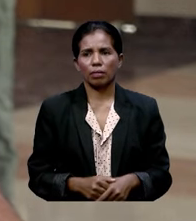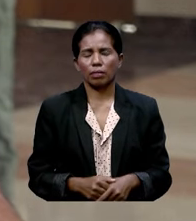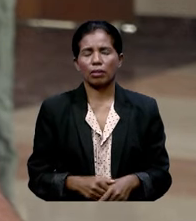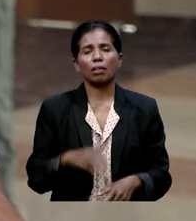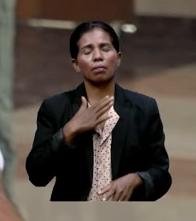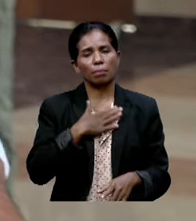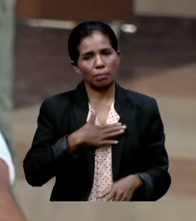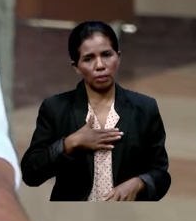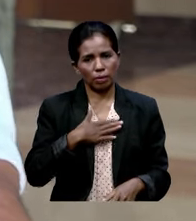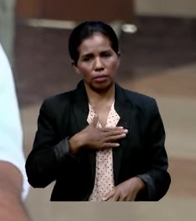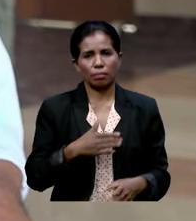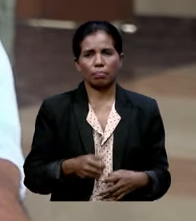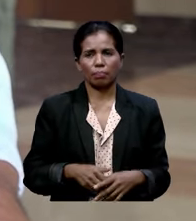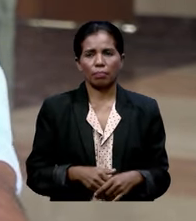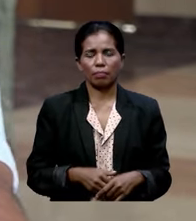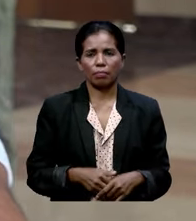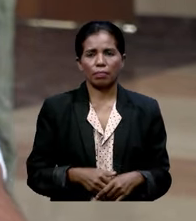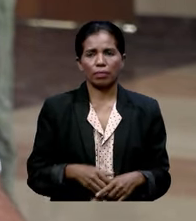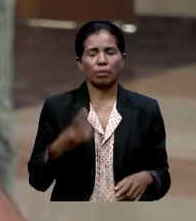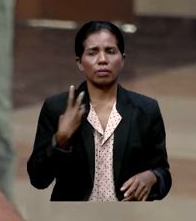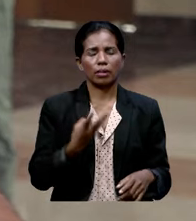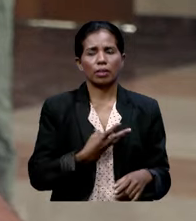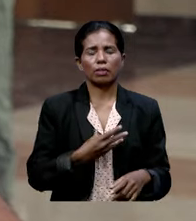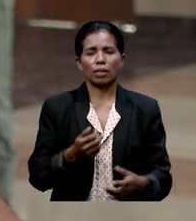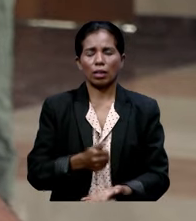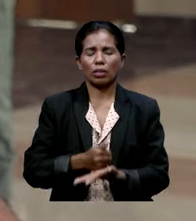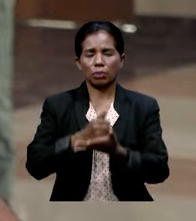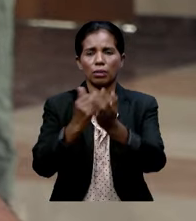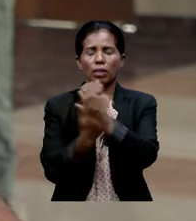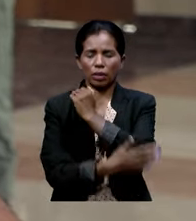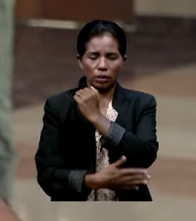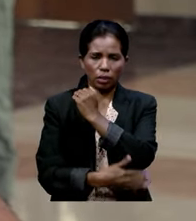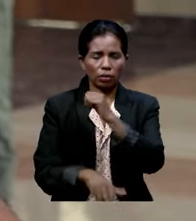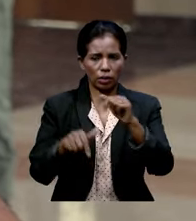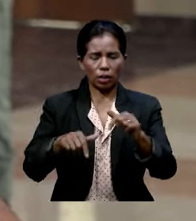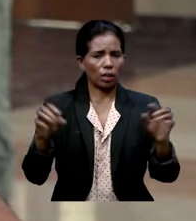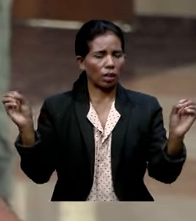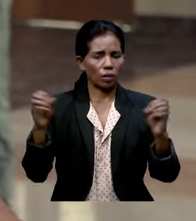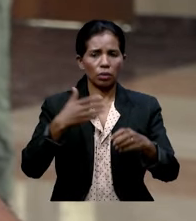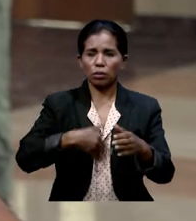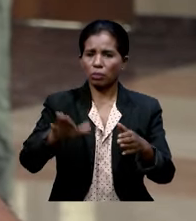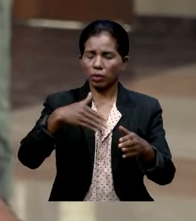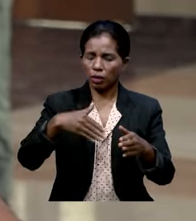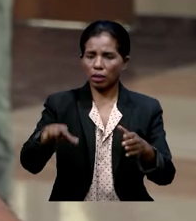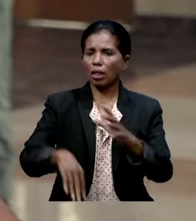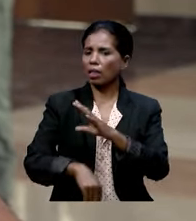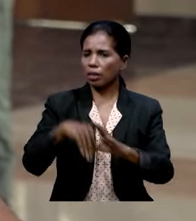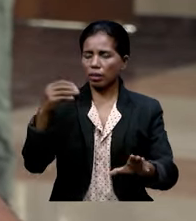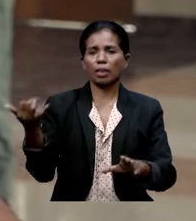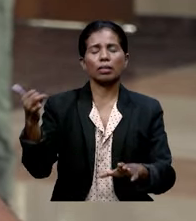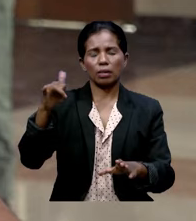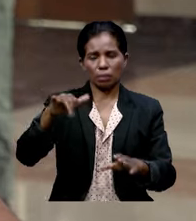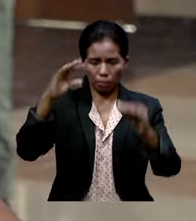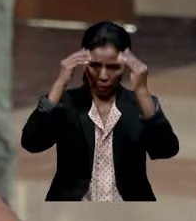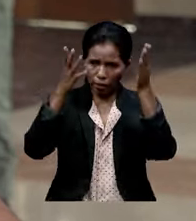favor, Ida. Ida, a tu servir raidne, loge do Nishira, a sair,